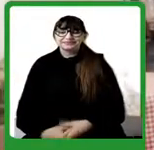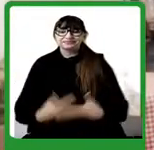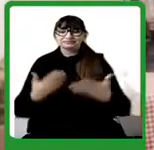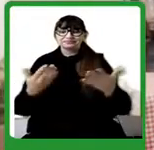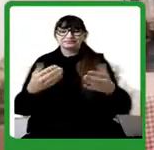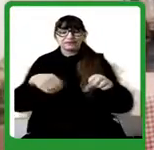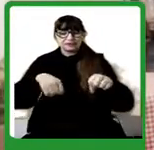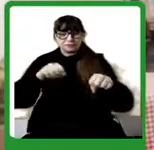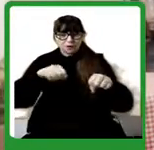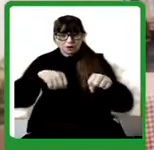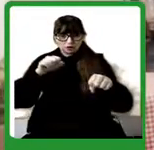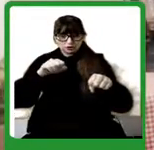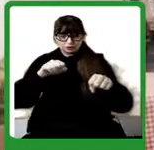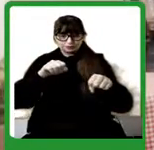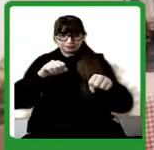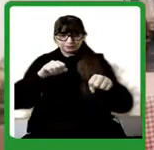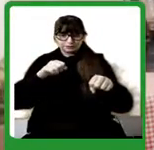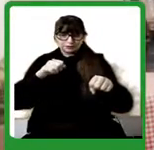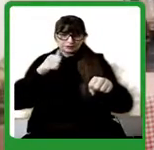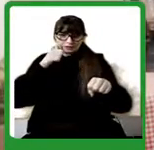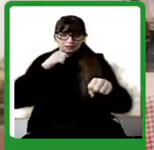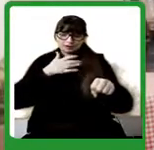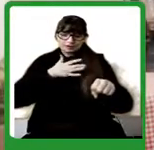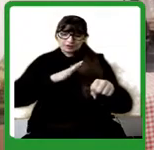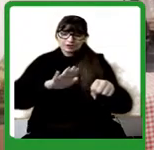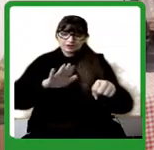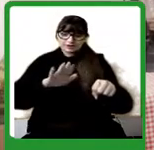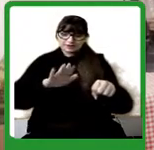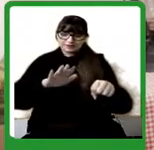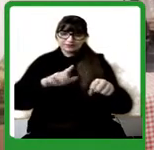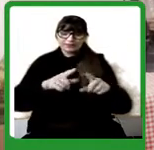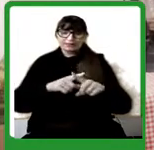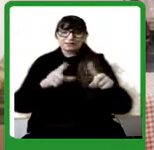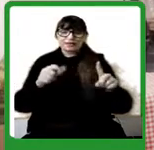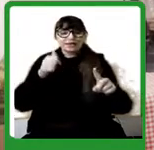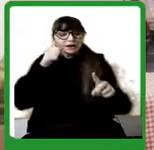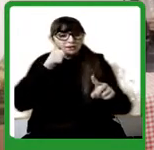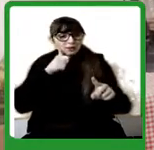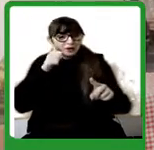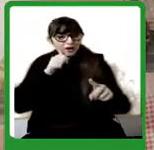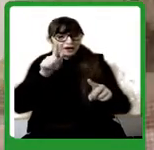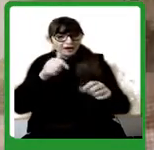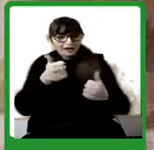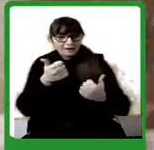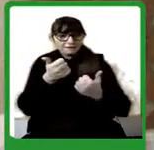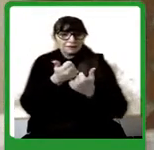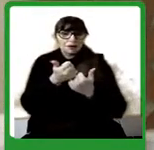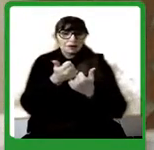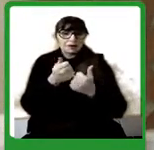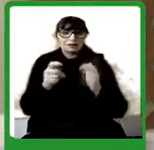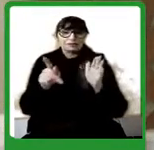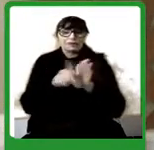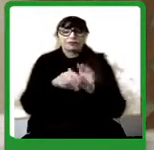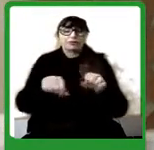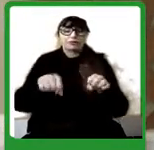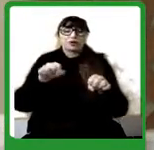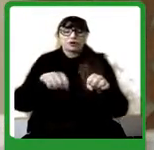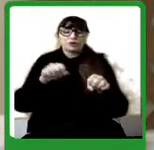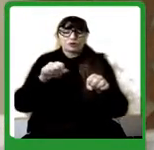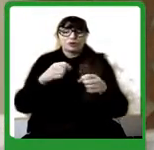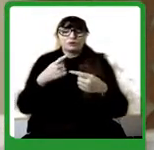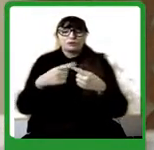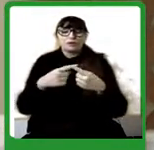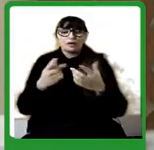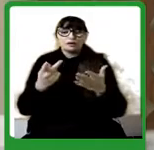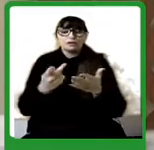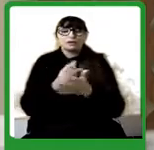eu acho, a minha mulher não gosta que eu ande moto. Eu acho que toda mulher deveria apoiar o marido a andar de moto. Sabe por quê? Porque o que acontece? O cara não vai